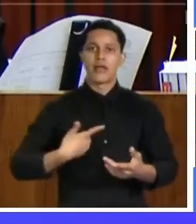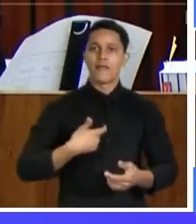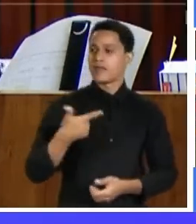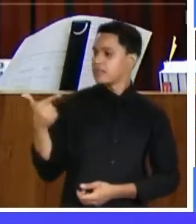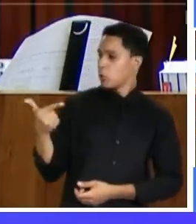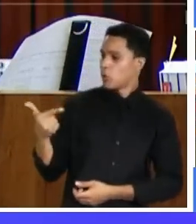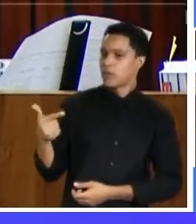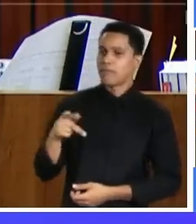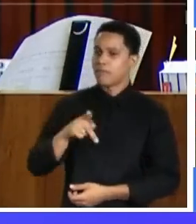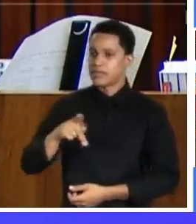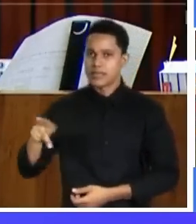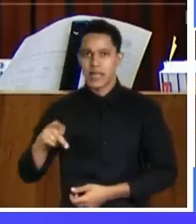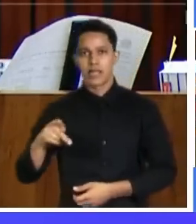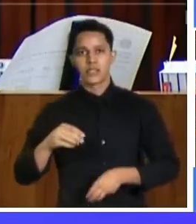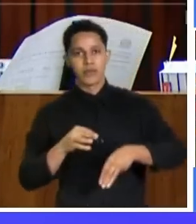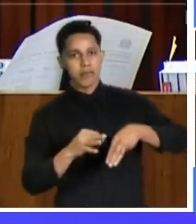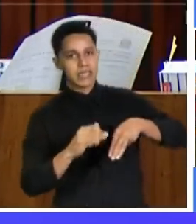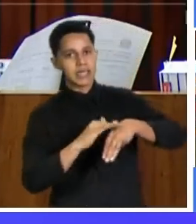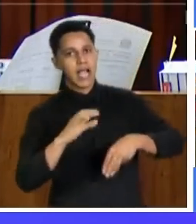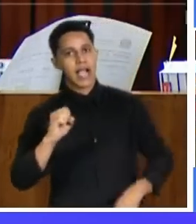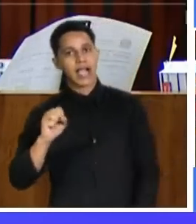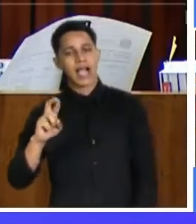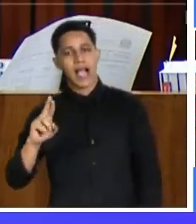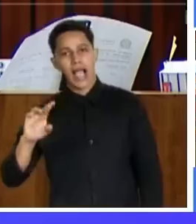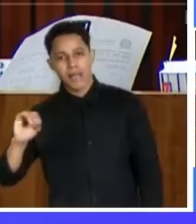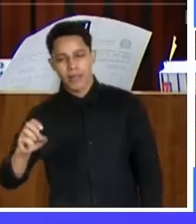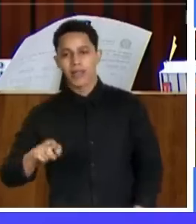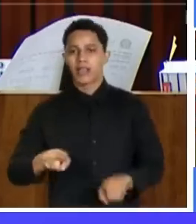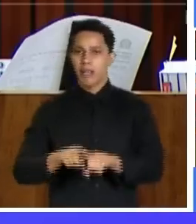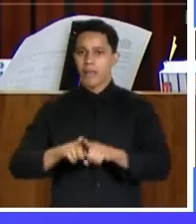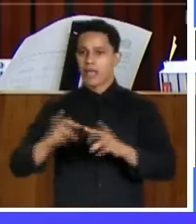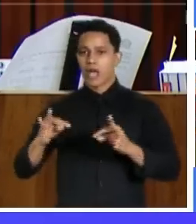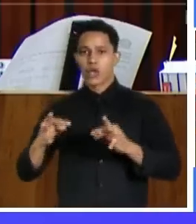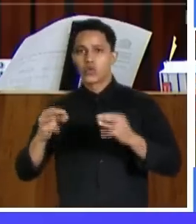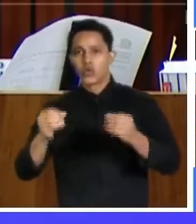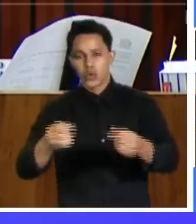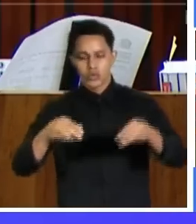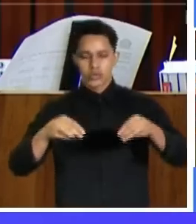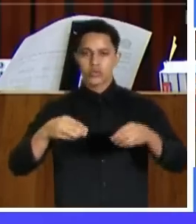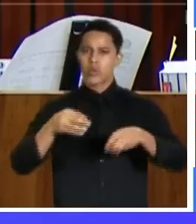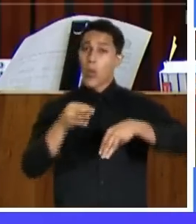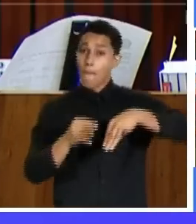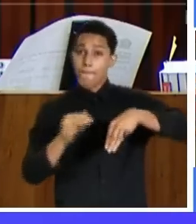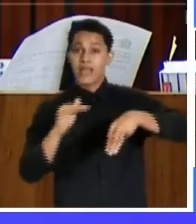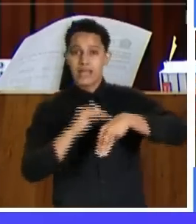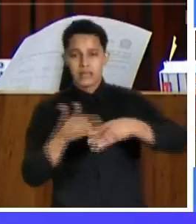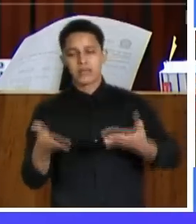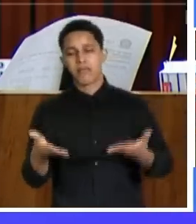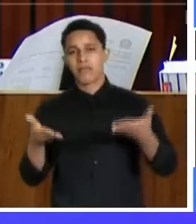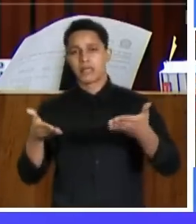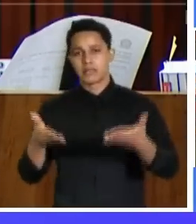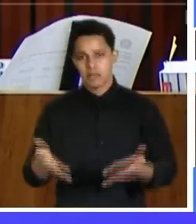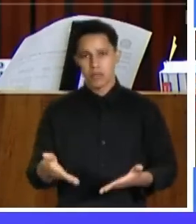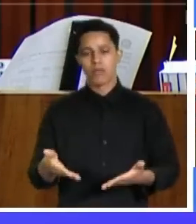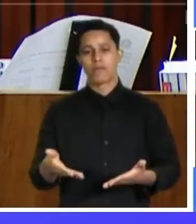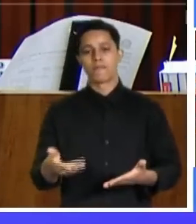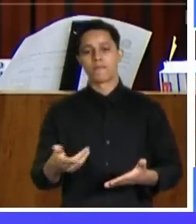do TSE indica que estamos apenas no início há duas palavras que são